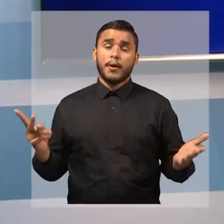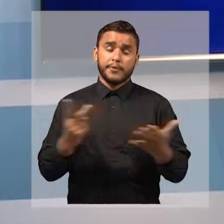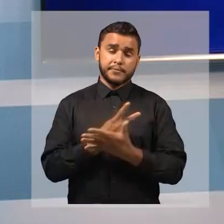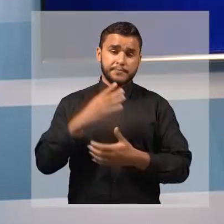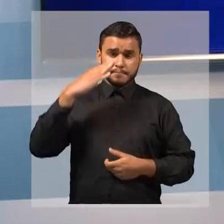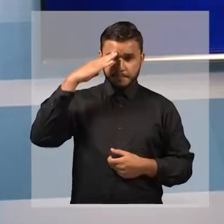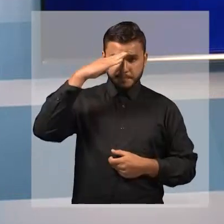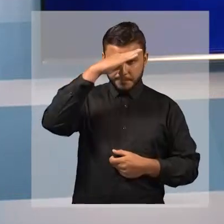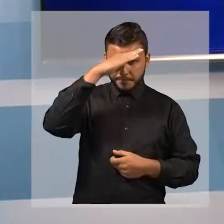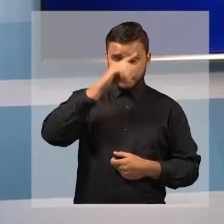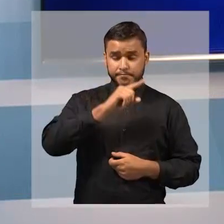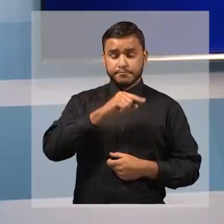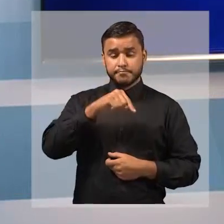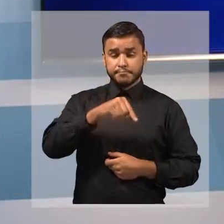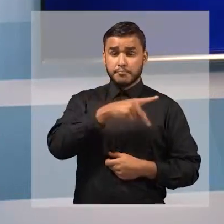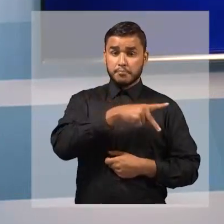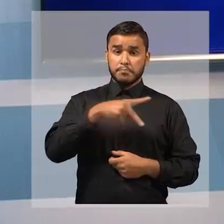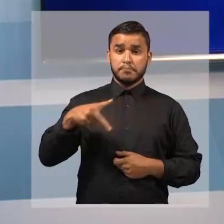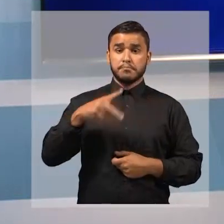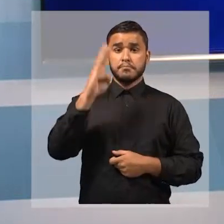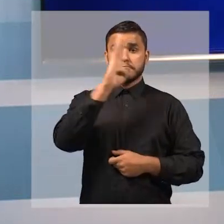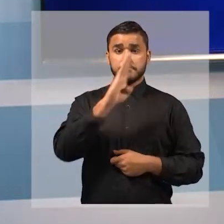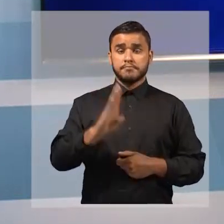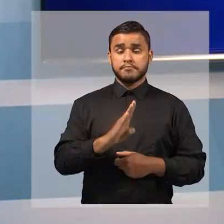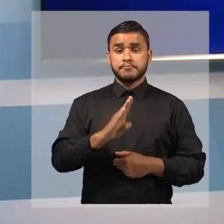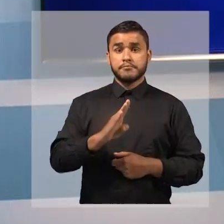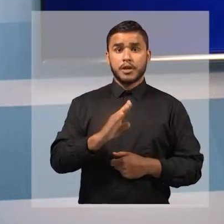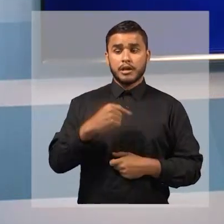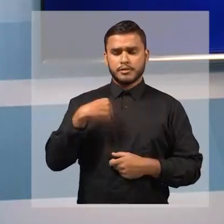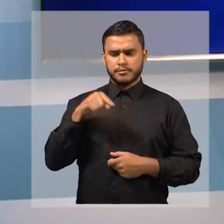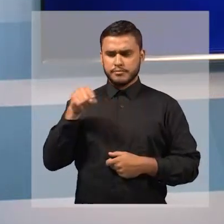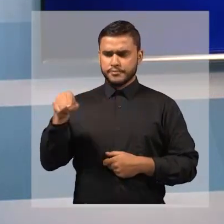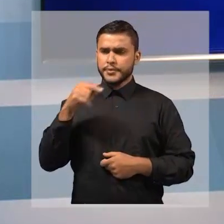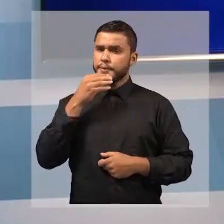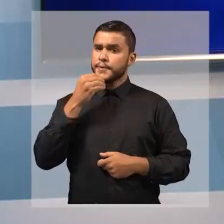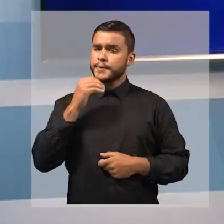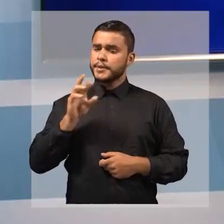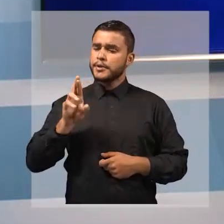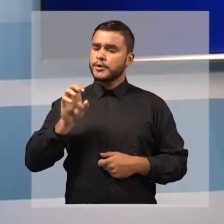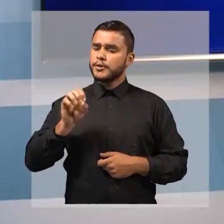presidente Bolsonaro e presidente da Câmara dos Deputados.